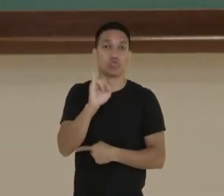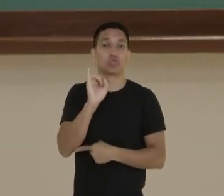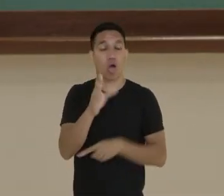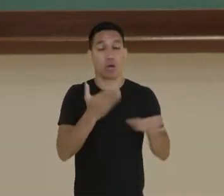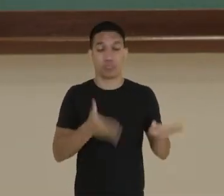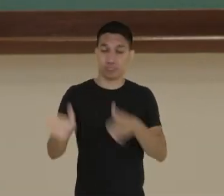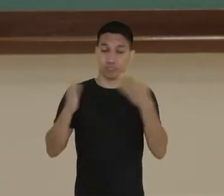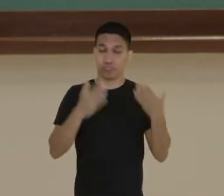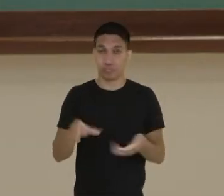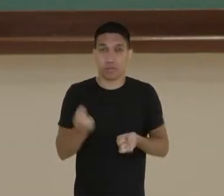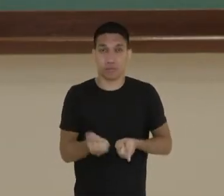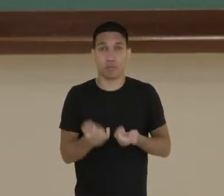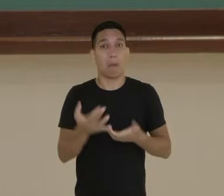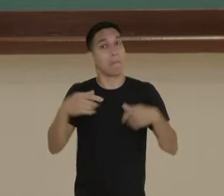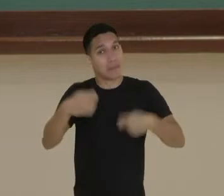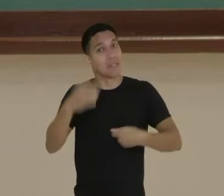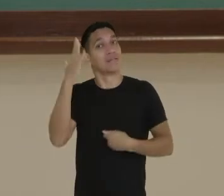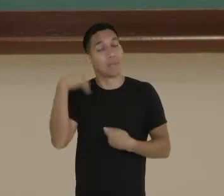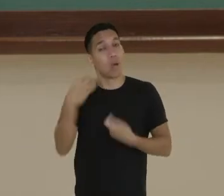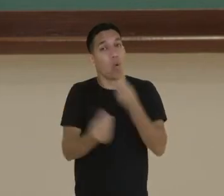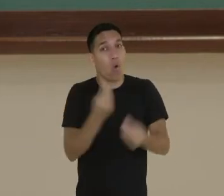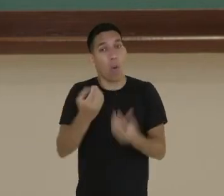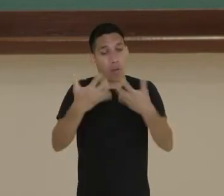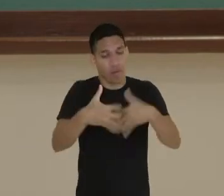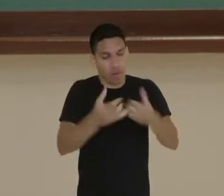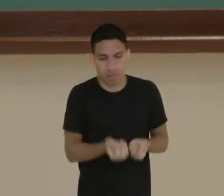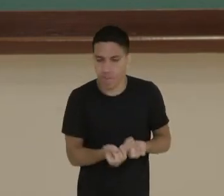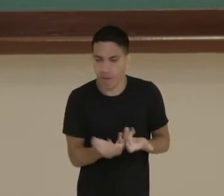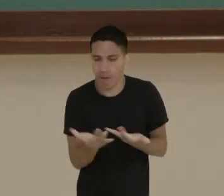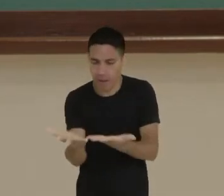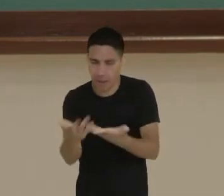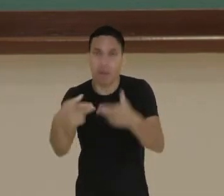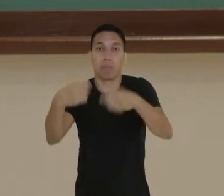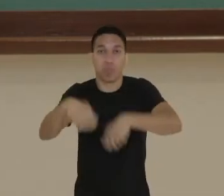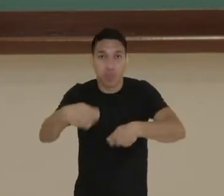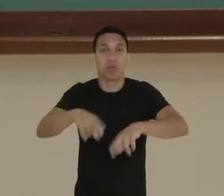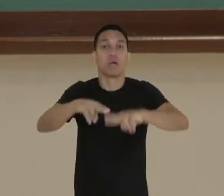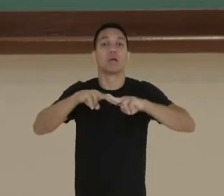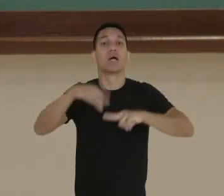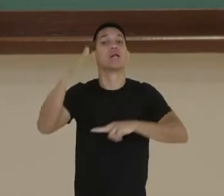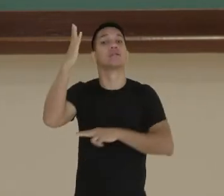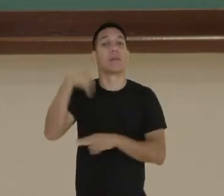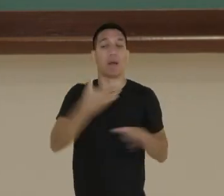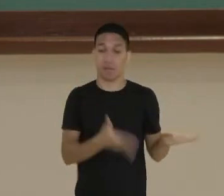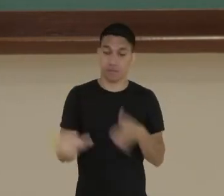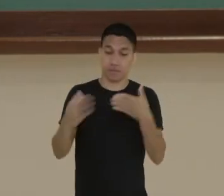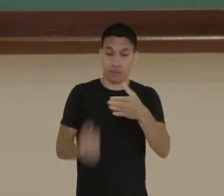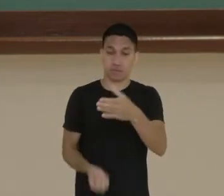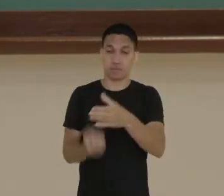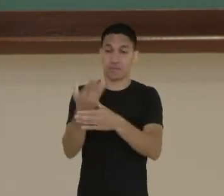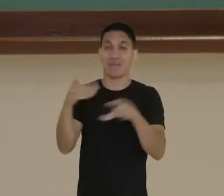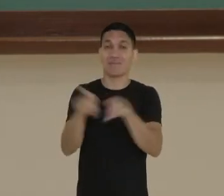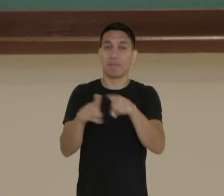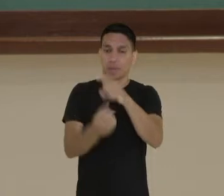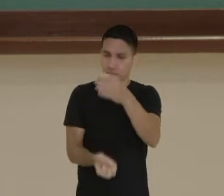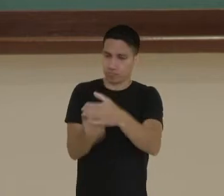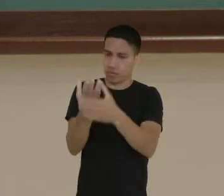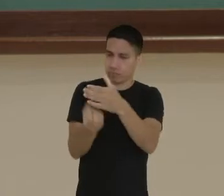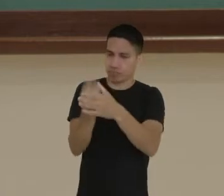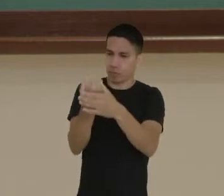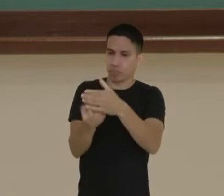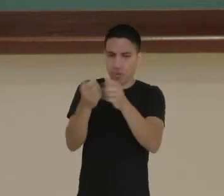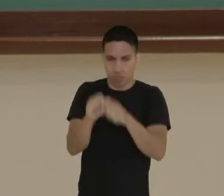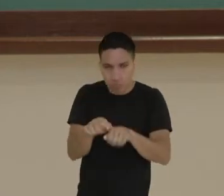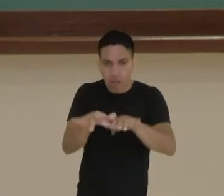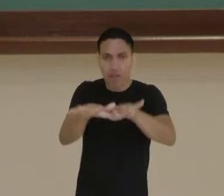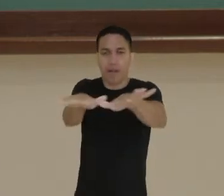tem que saber distribuir. Então, todo país, para um bom desenvolvimento, ele tem que produzir e também saber escoar, né? No caso,